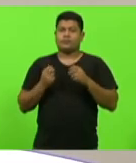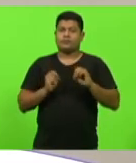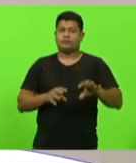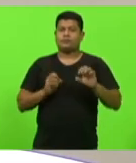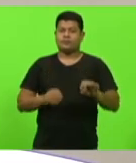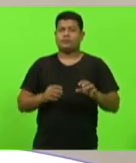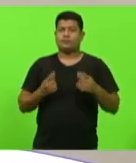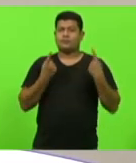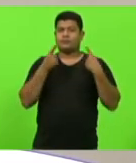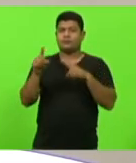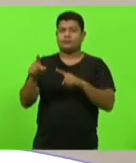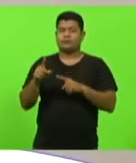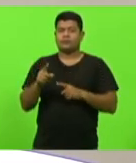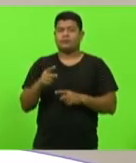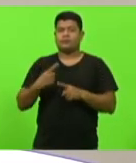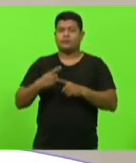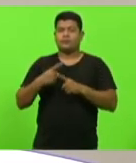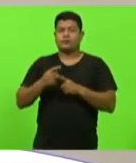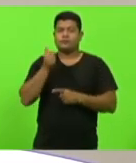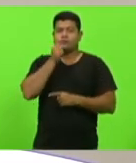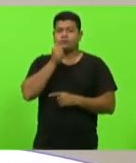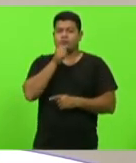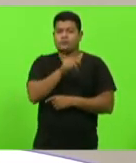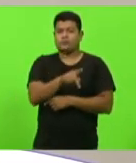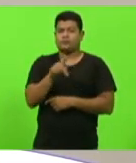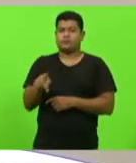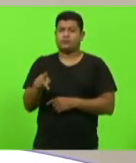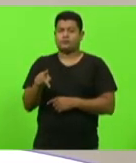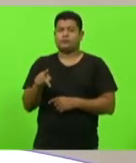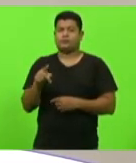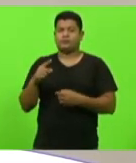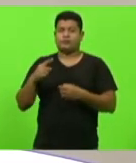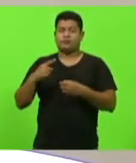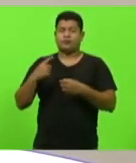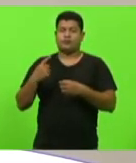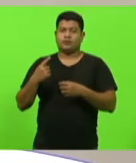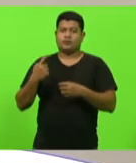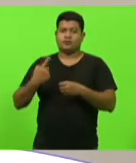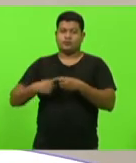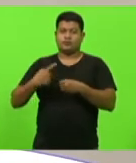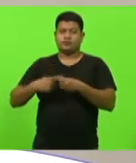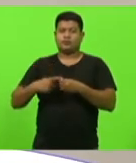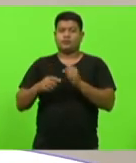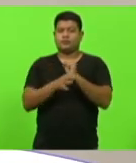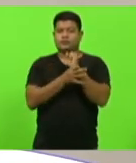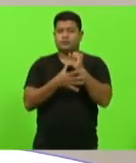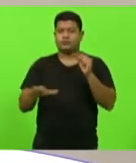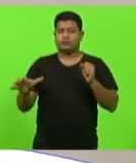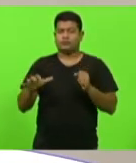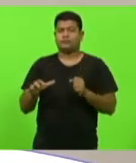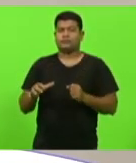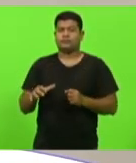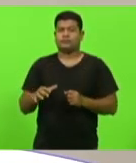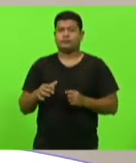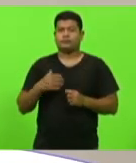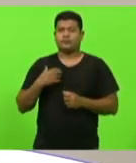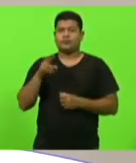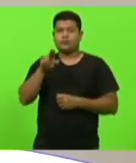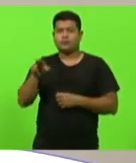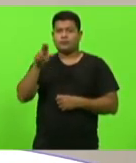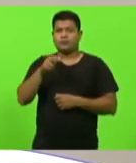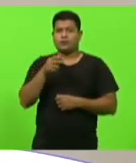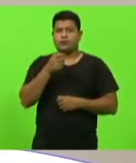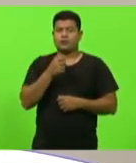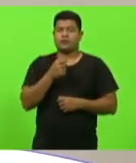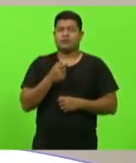da professora da Escola Estadual Vanderlei Júnior, do município de São José, que fez uso de linguajar